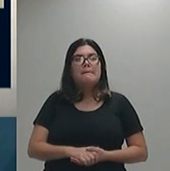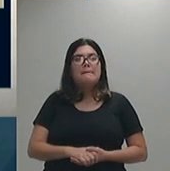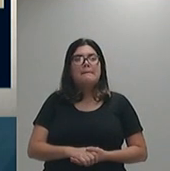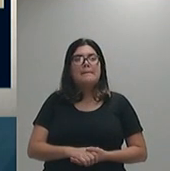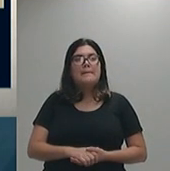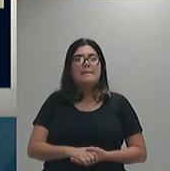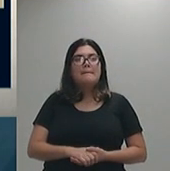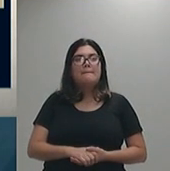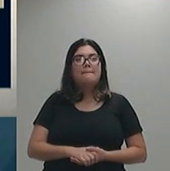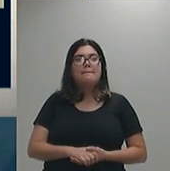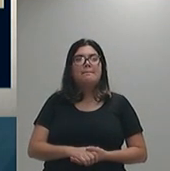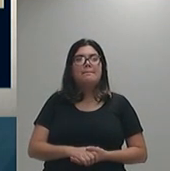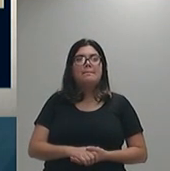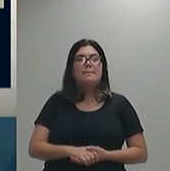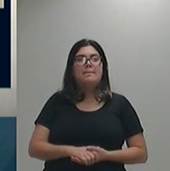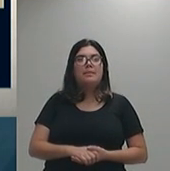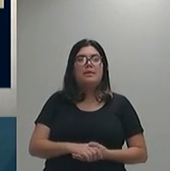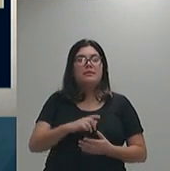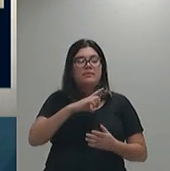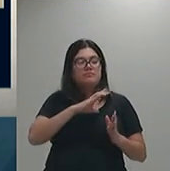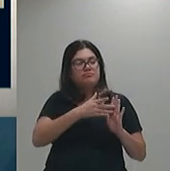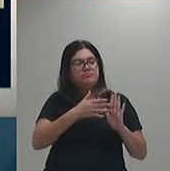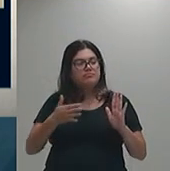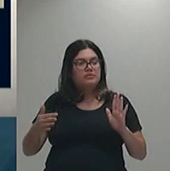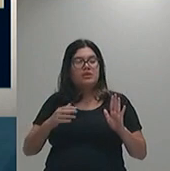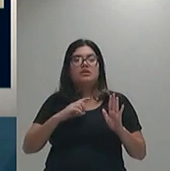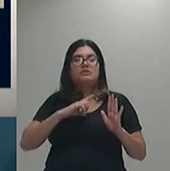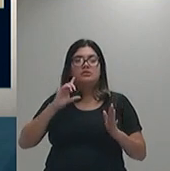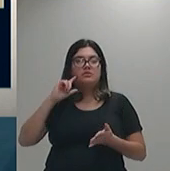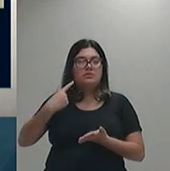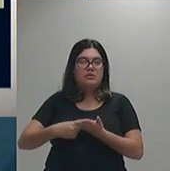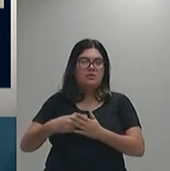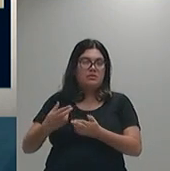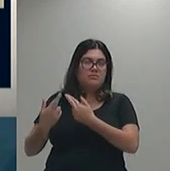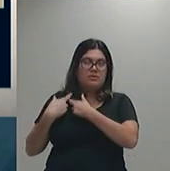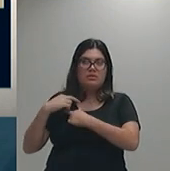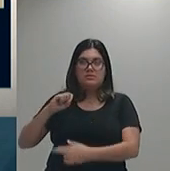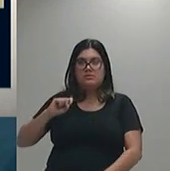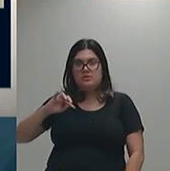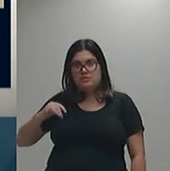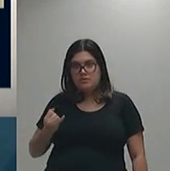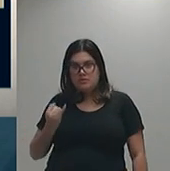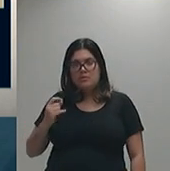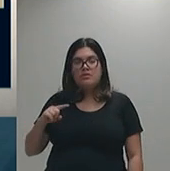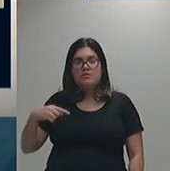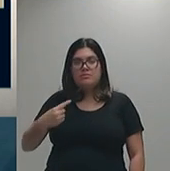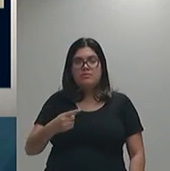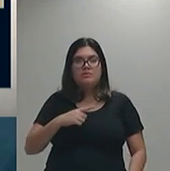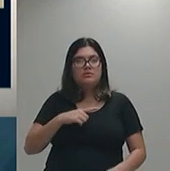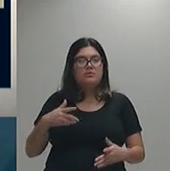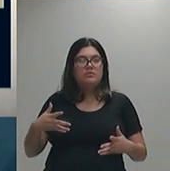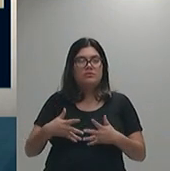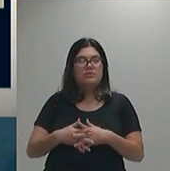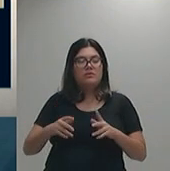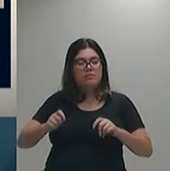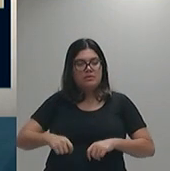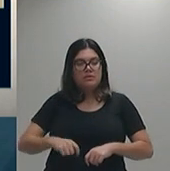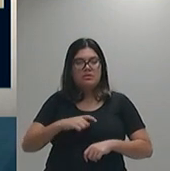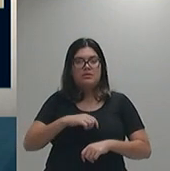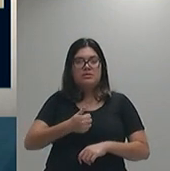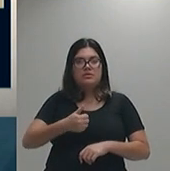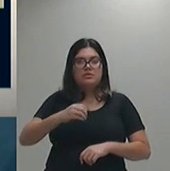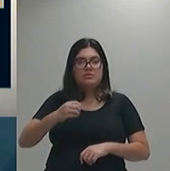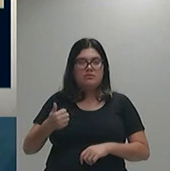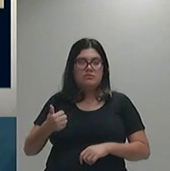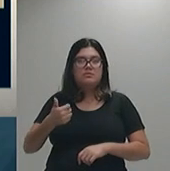absolutamente.net na jurisprudência do STJ sobretudo após o livro em Case no conflito de competência 111 230